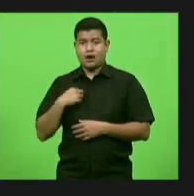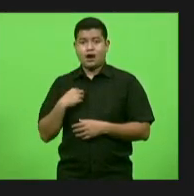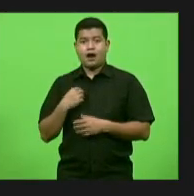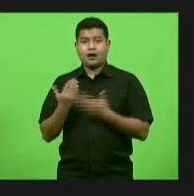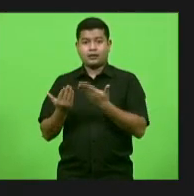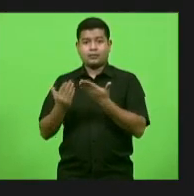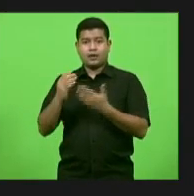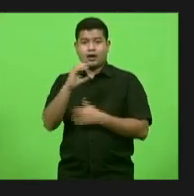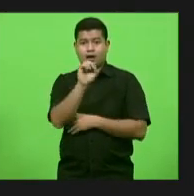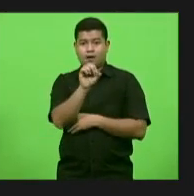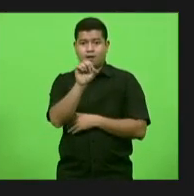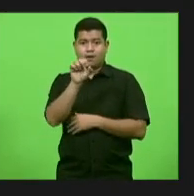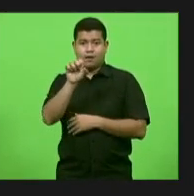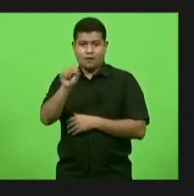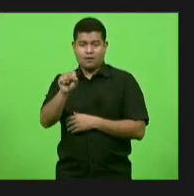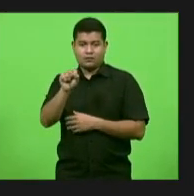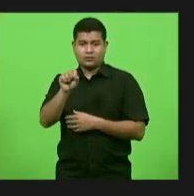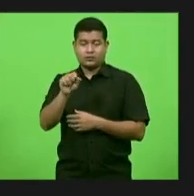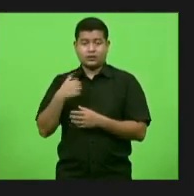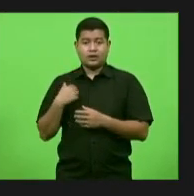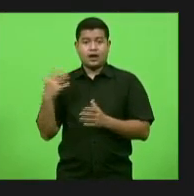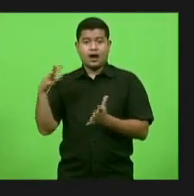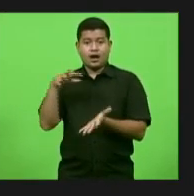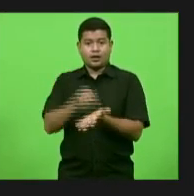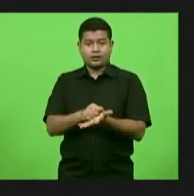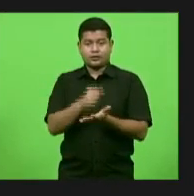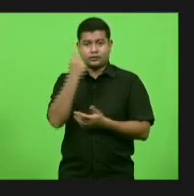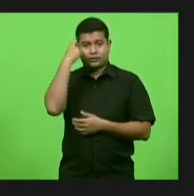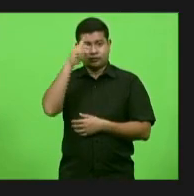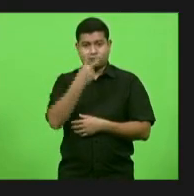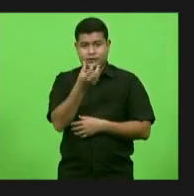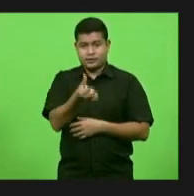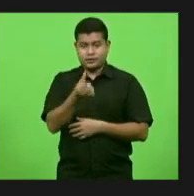foi cadastrada em 26 de 3 de 2020 e